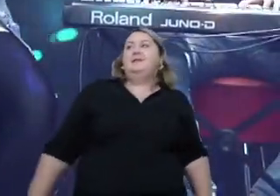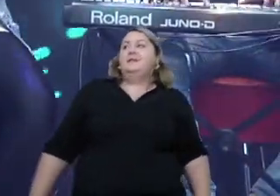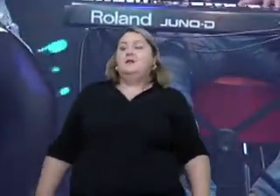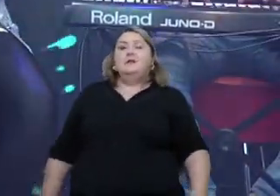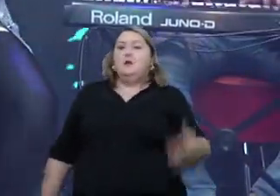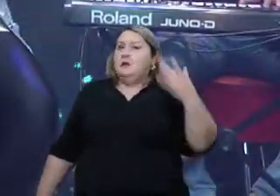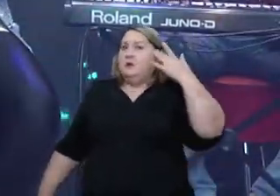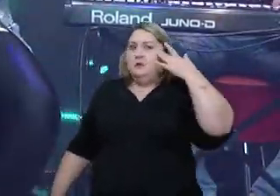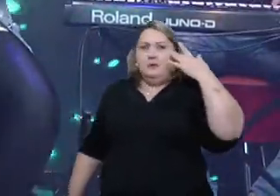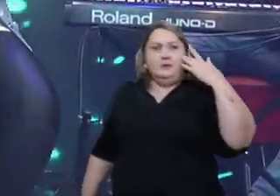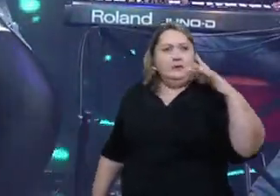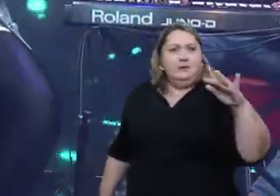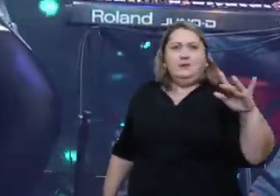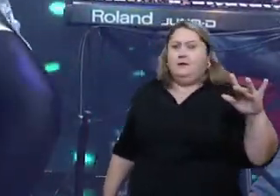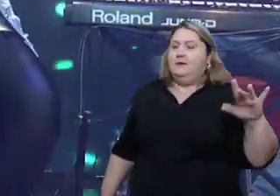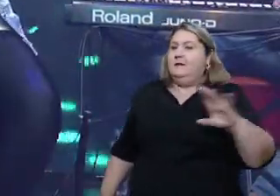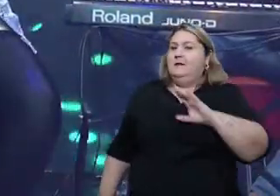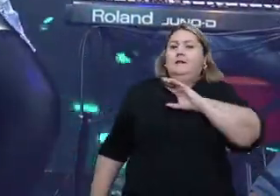Você não sabe